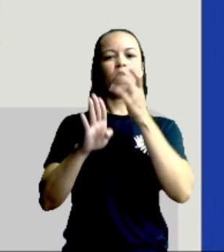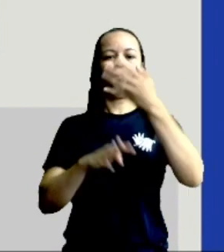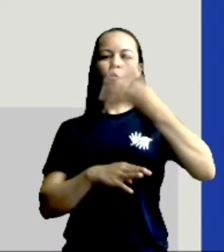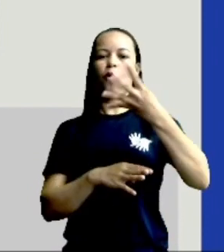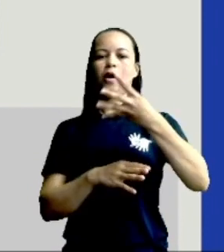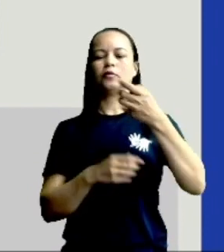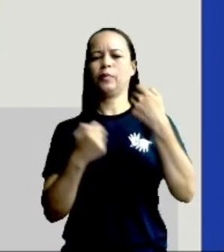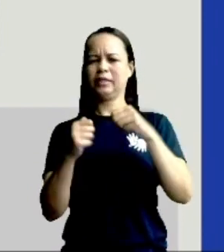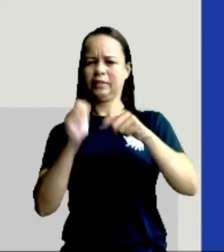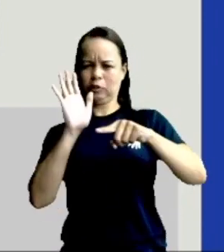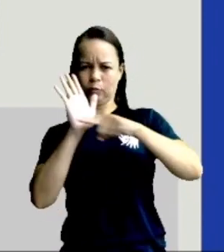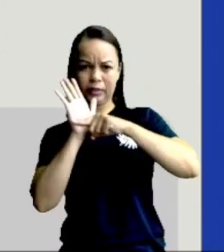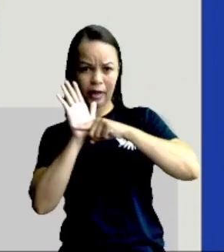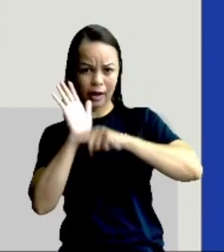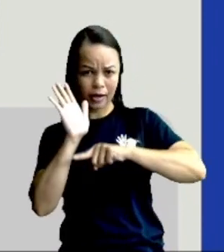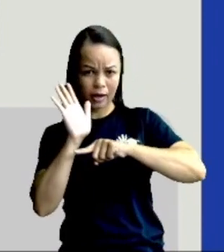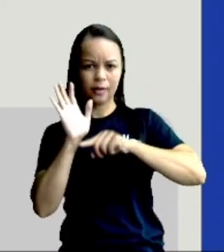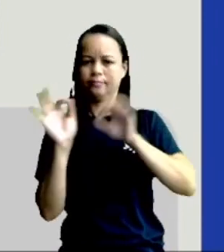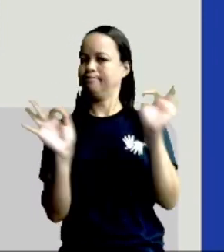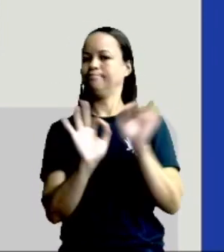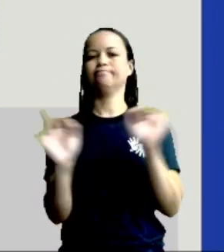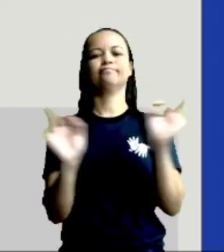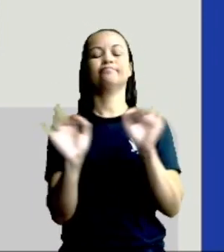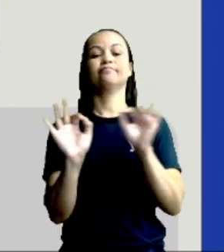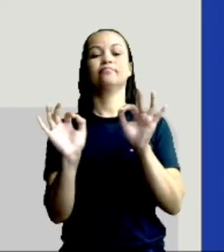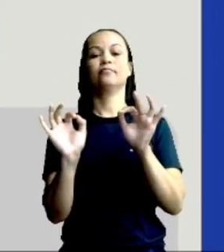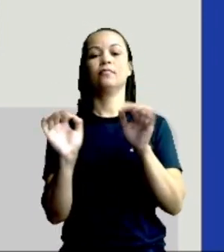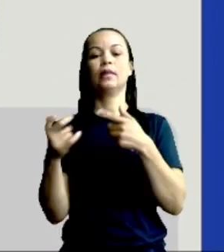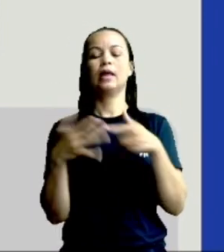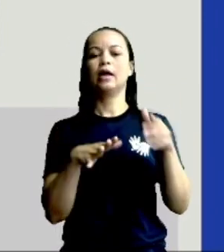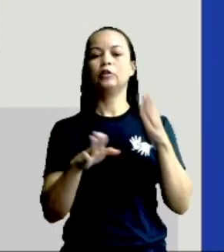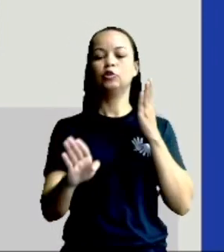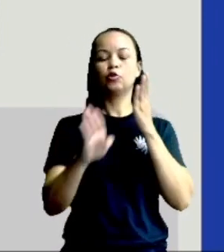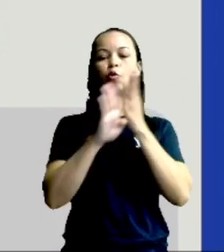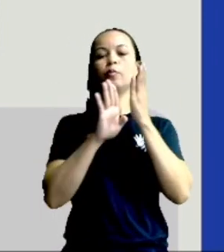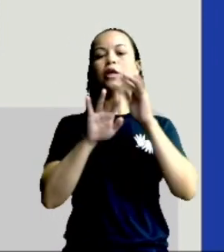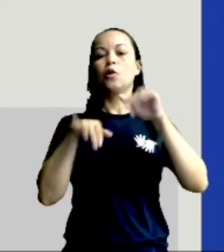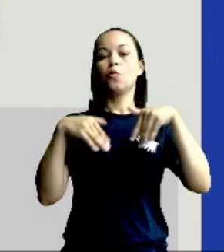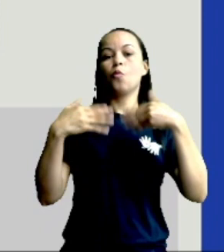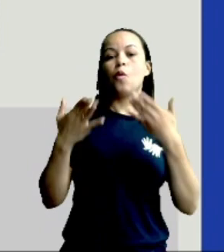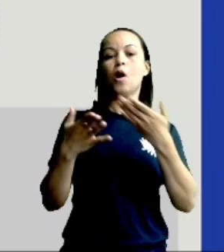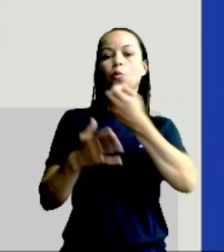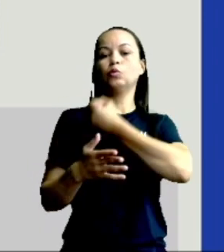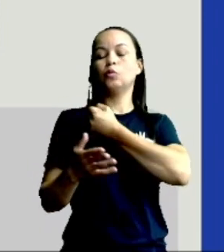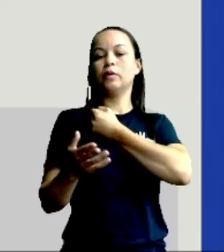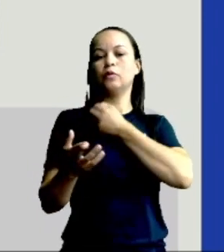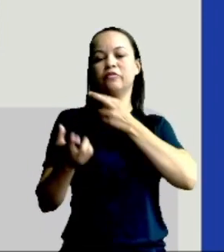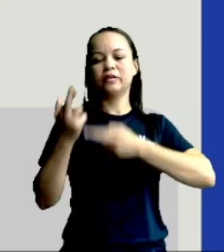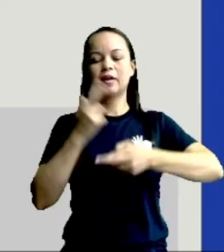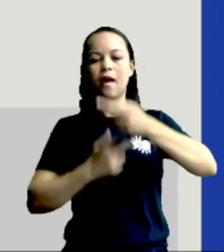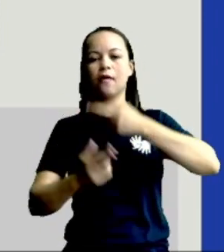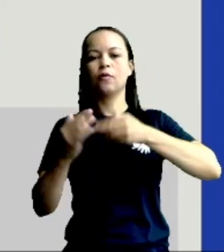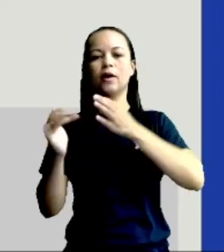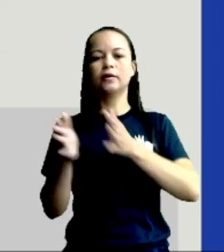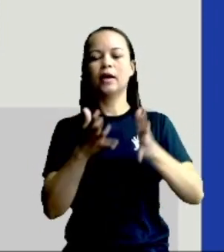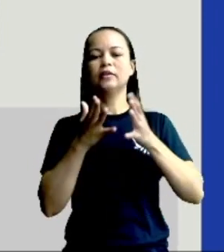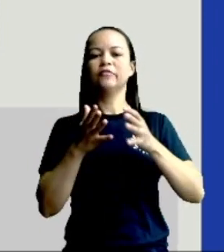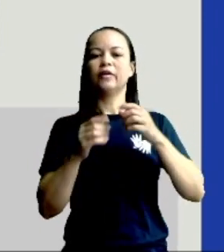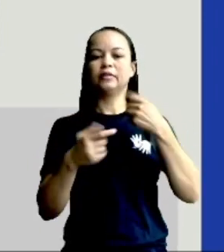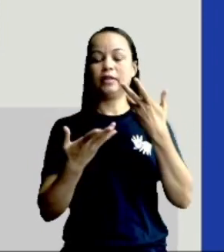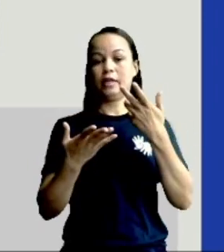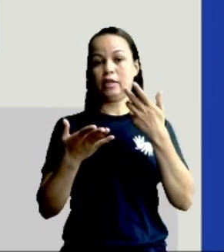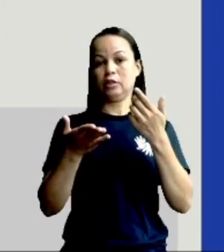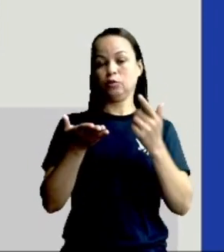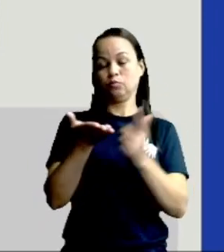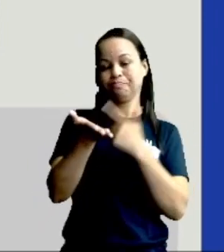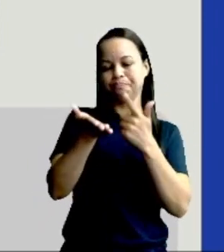vou precisar subtrair? Não. Eu já descobri que qual é o número que faz essa regularidade de ela ler 12 páginas